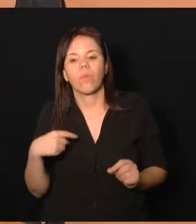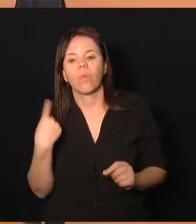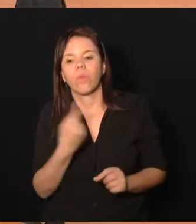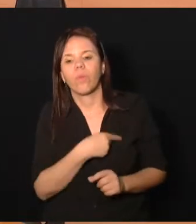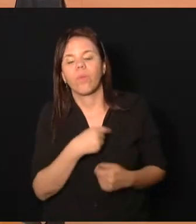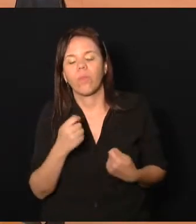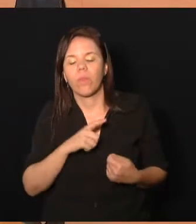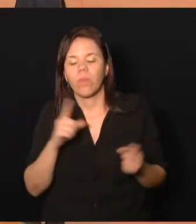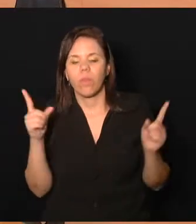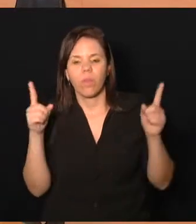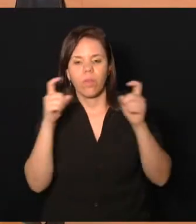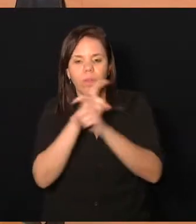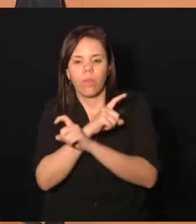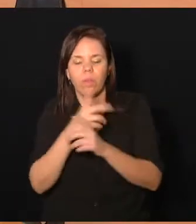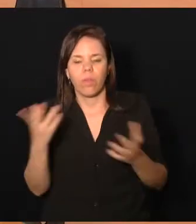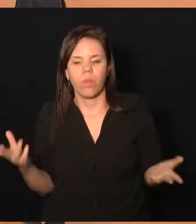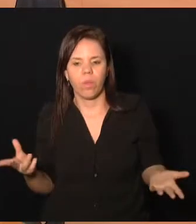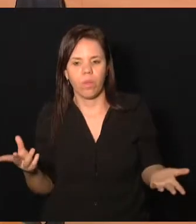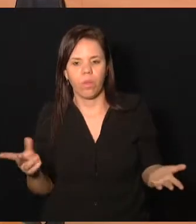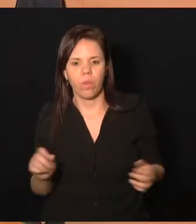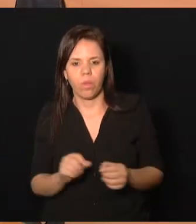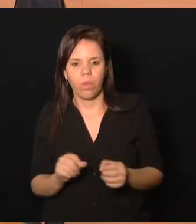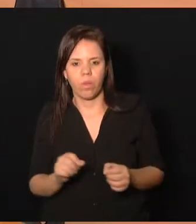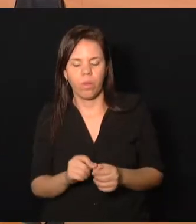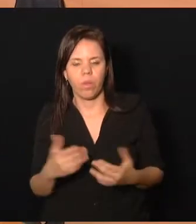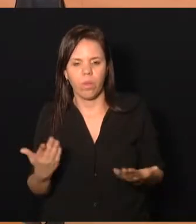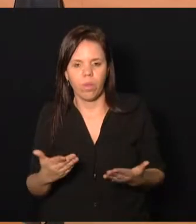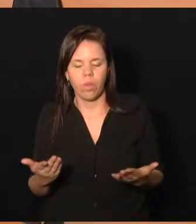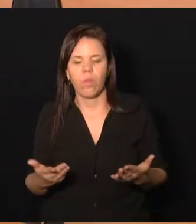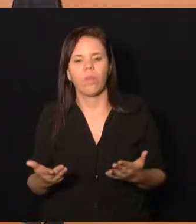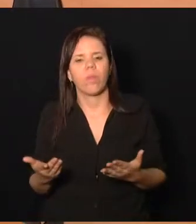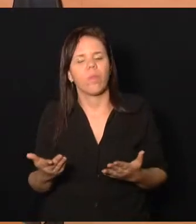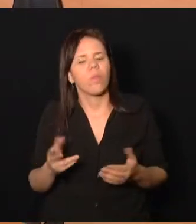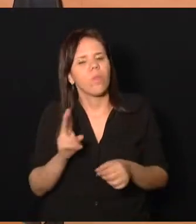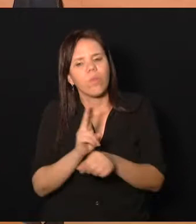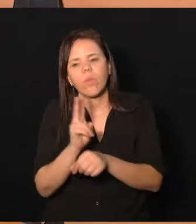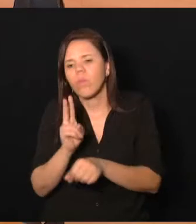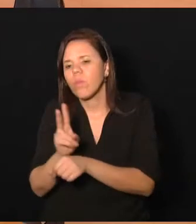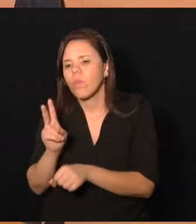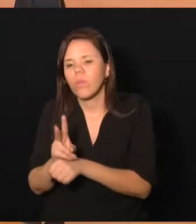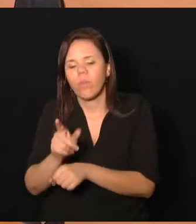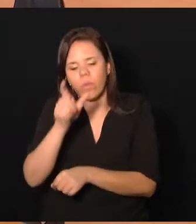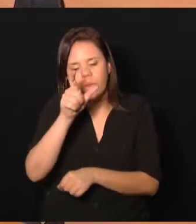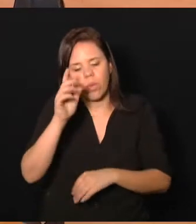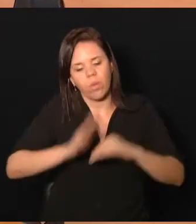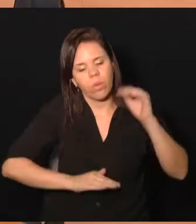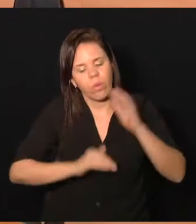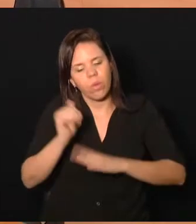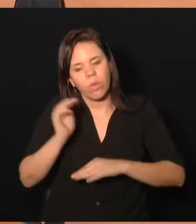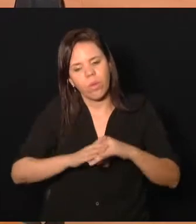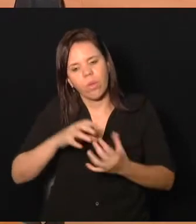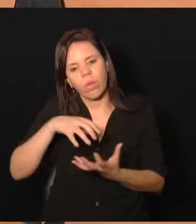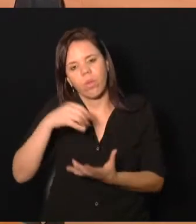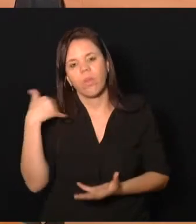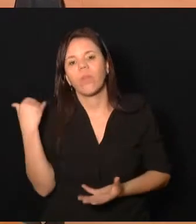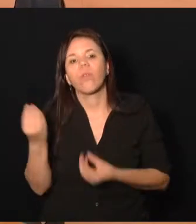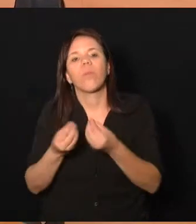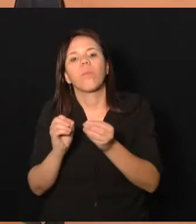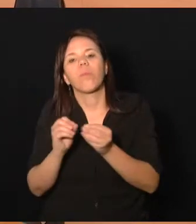tem uma dificuldade? O que nós temos uma dificuldade hoje com o trato dos cuidadores? Regulamentar essa